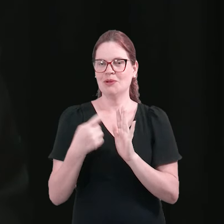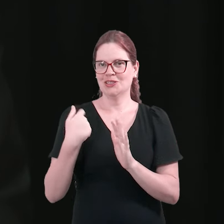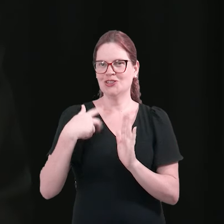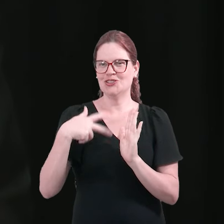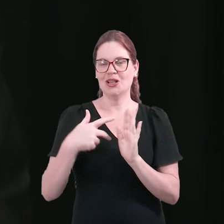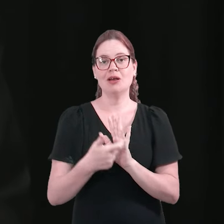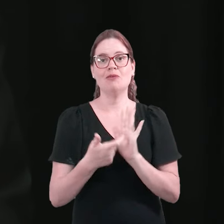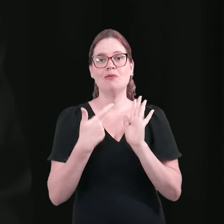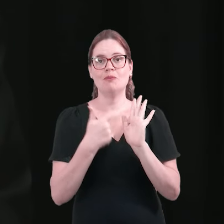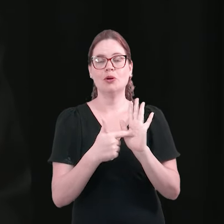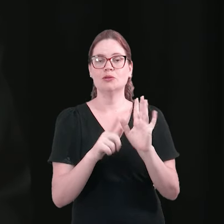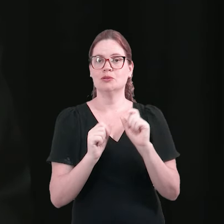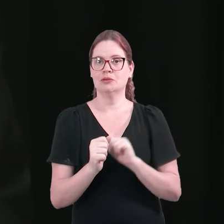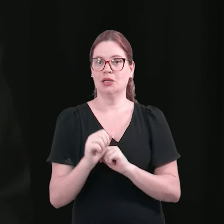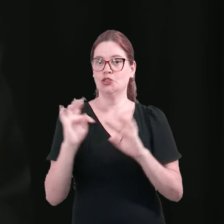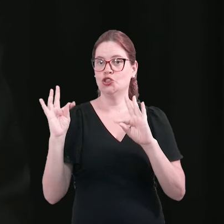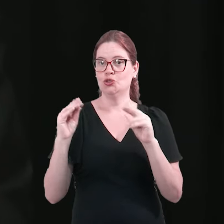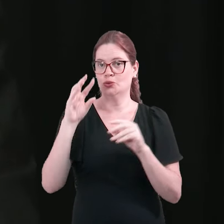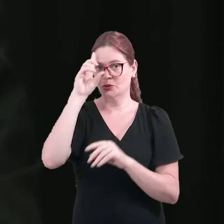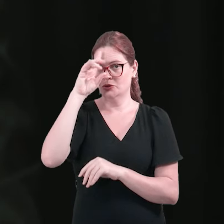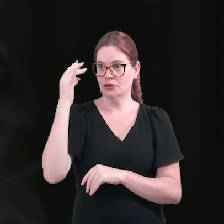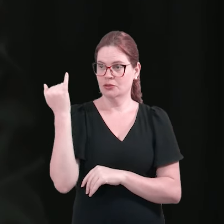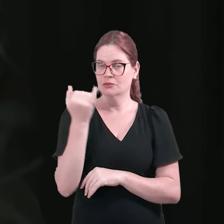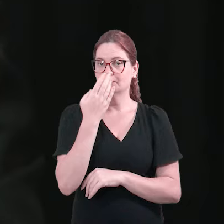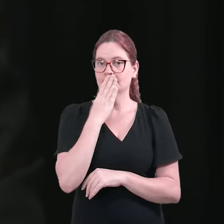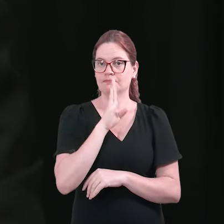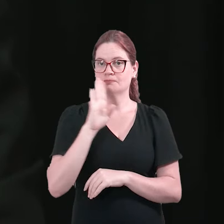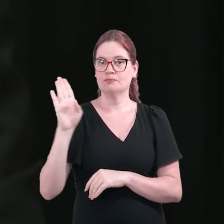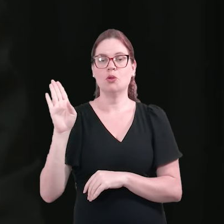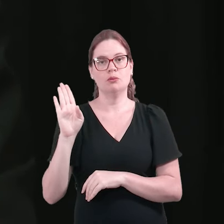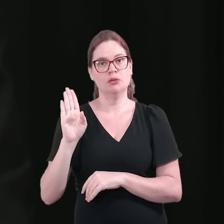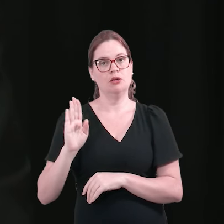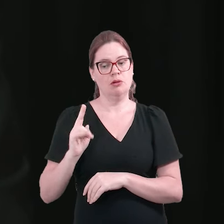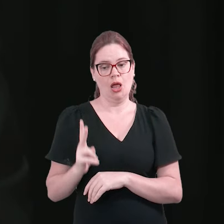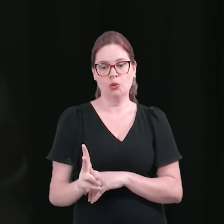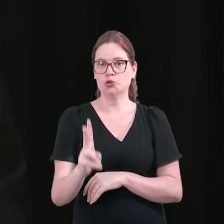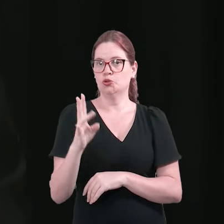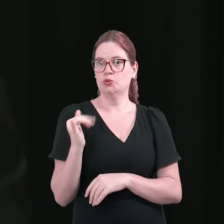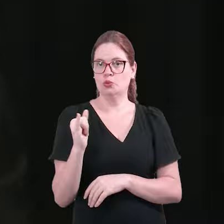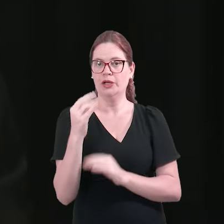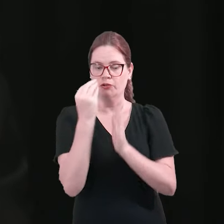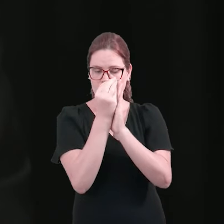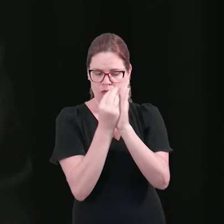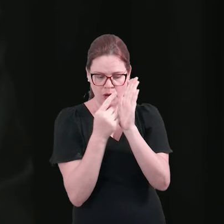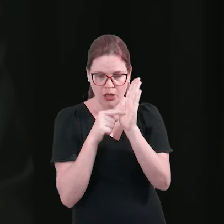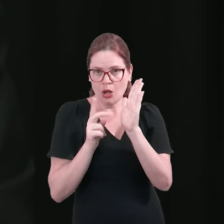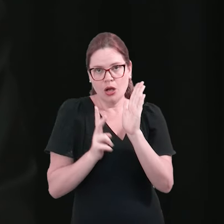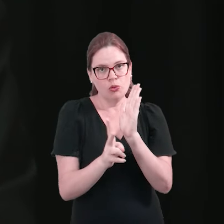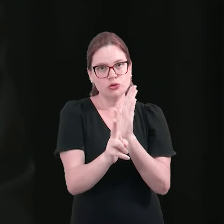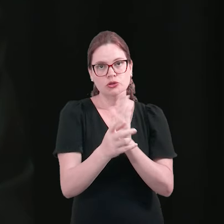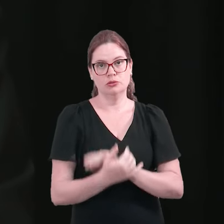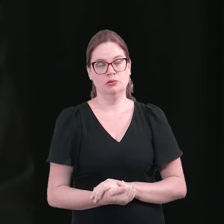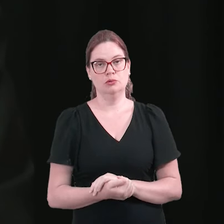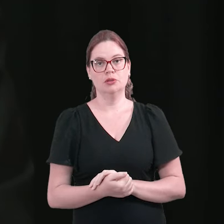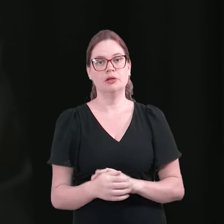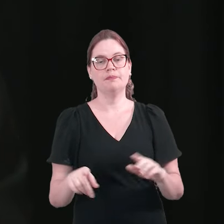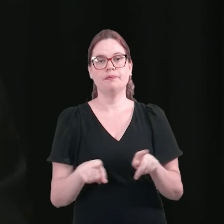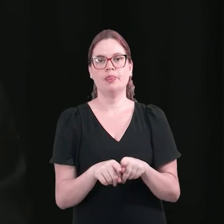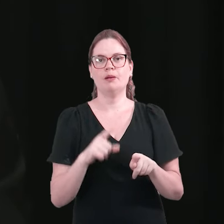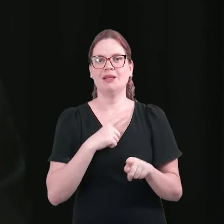né, nos mostra que tudo passa, mas a palavra permanece. E uma